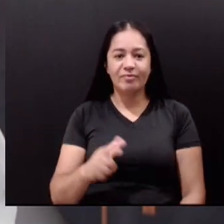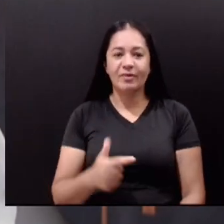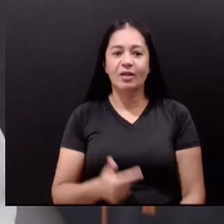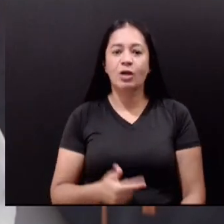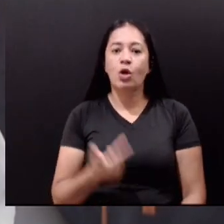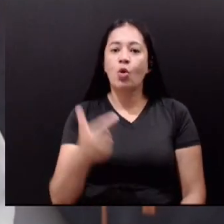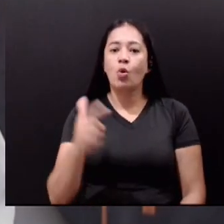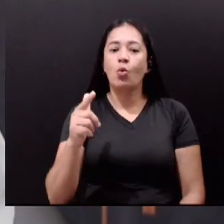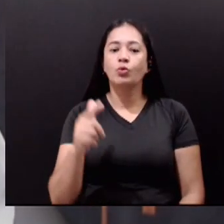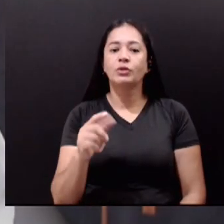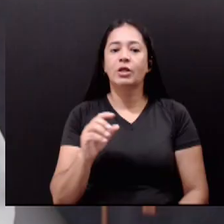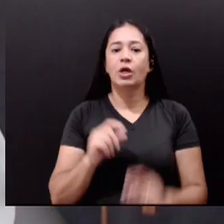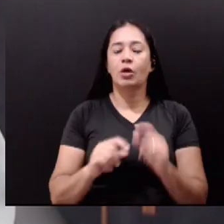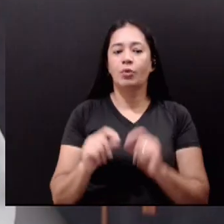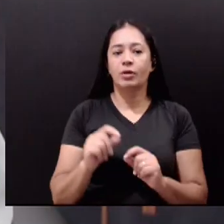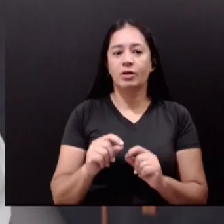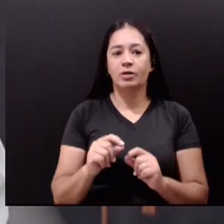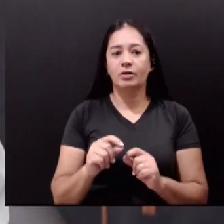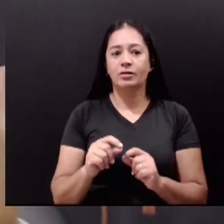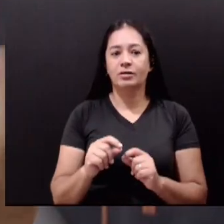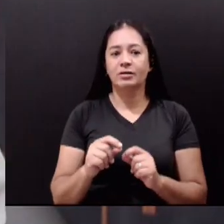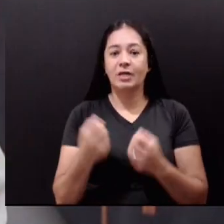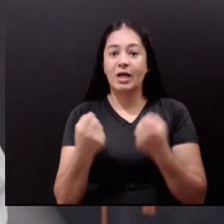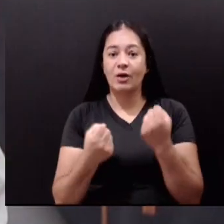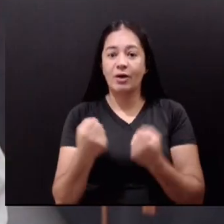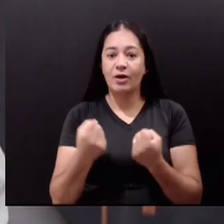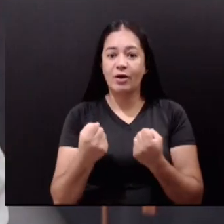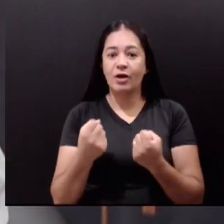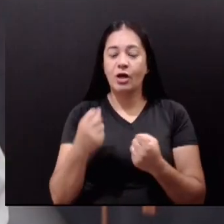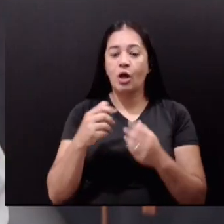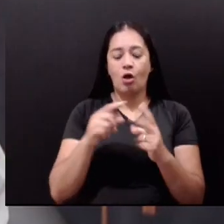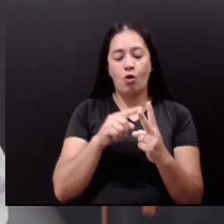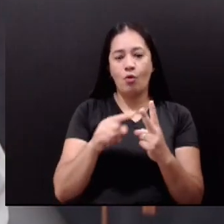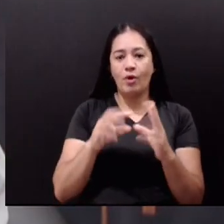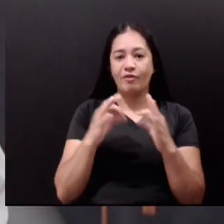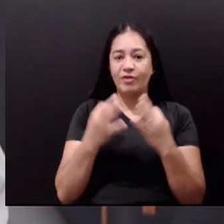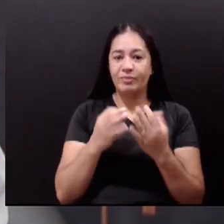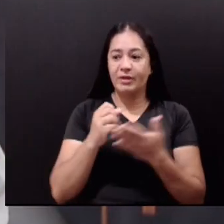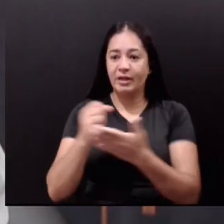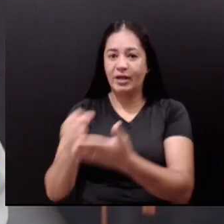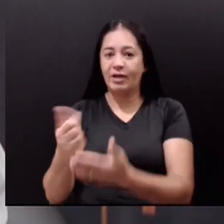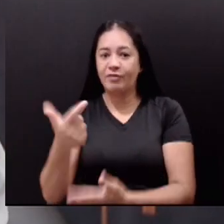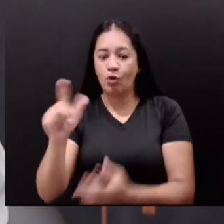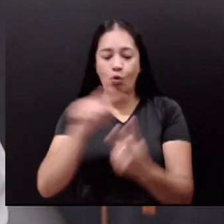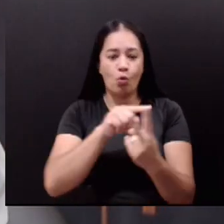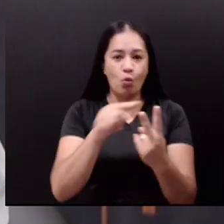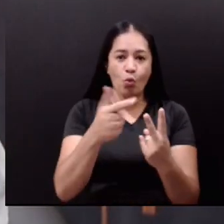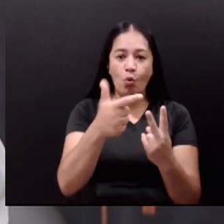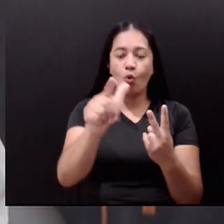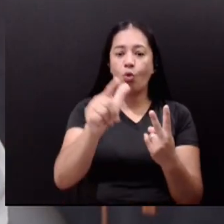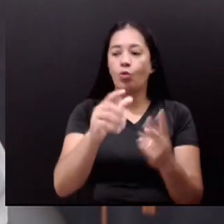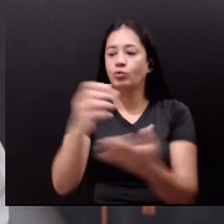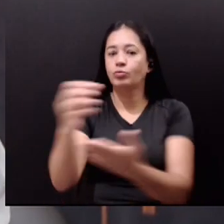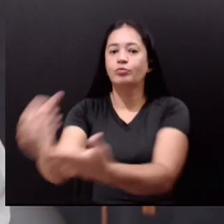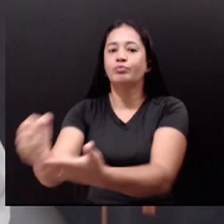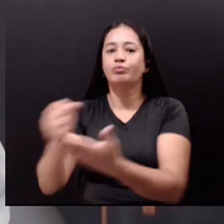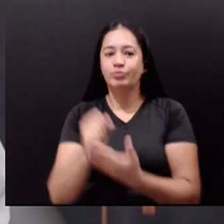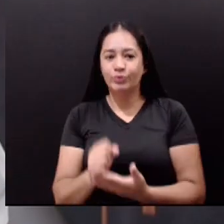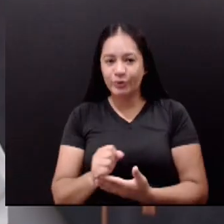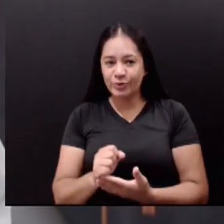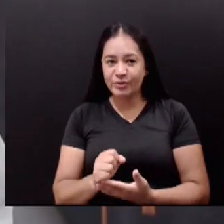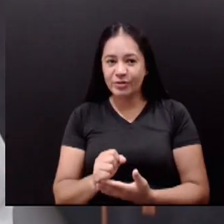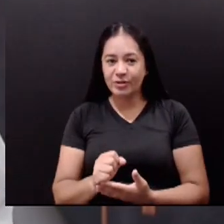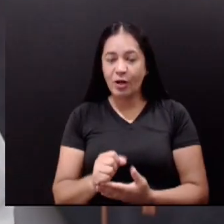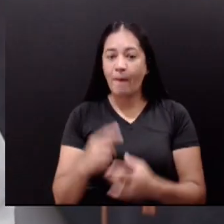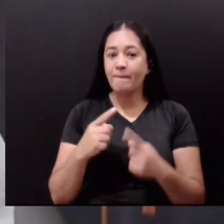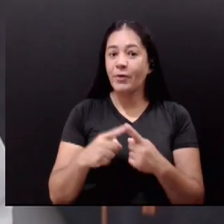compartilhar carona, um pai leva, um pai busca. Seu carro vai estar ali com 4 adolescentes, que você do convívio do seu filho,